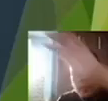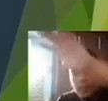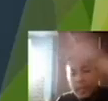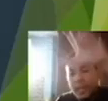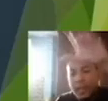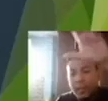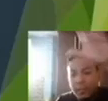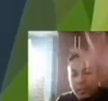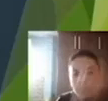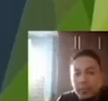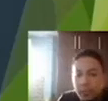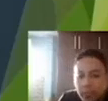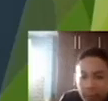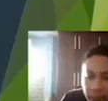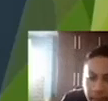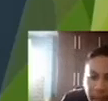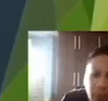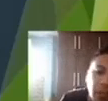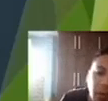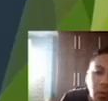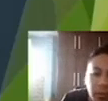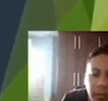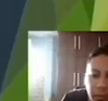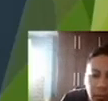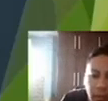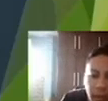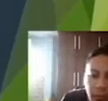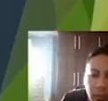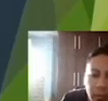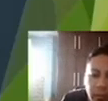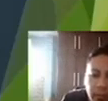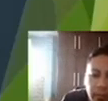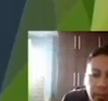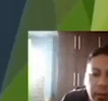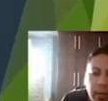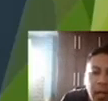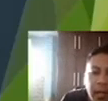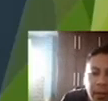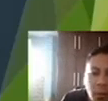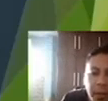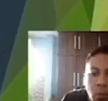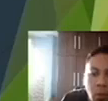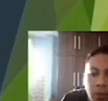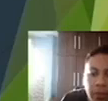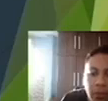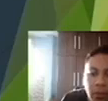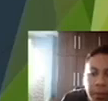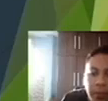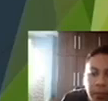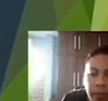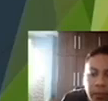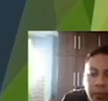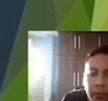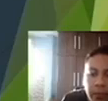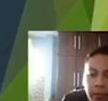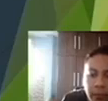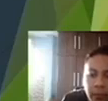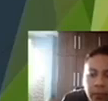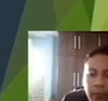Tchau! Mais parte que a outra, então no caso 8. Aqui eu pego 8, na outra eu pego 6.